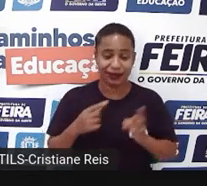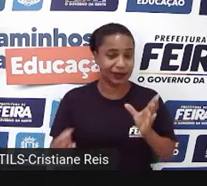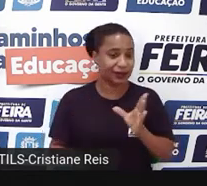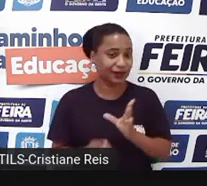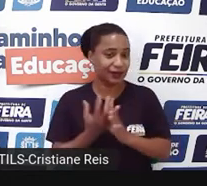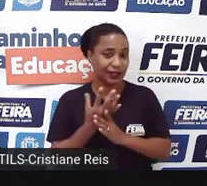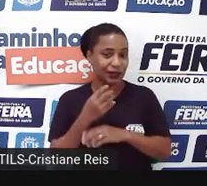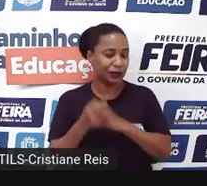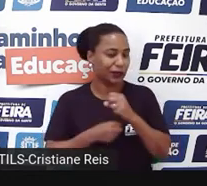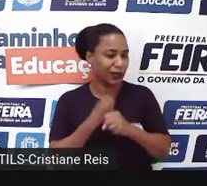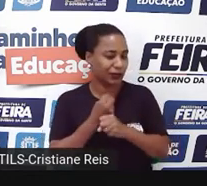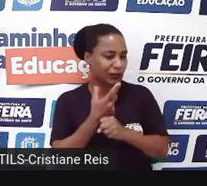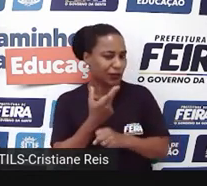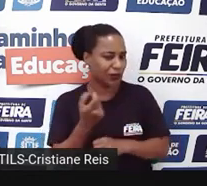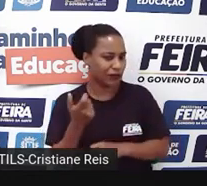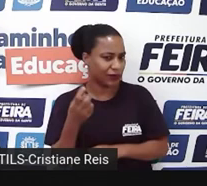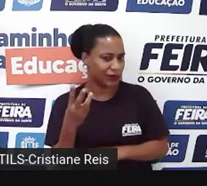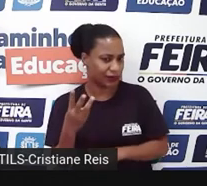em